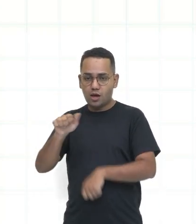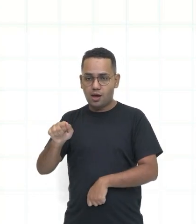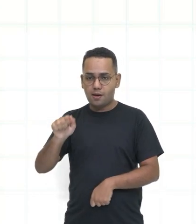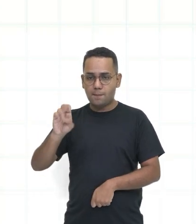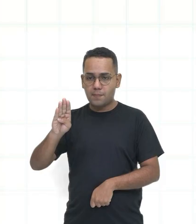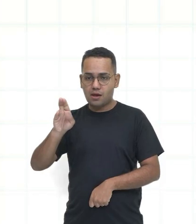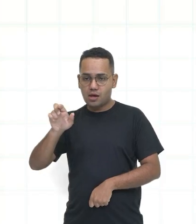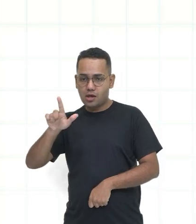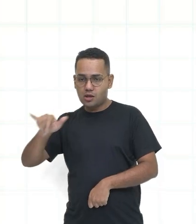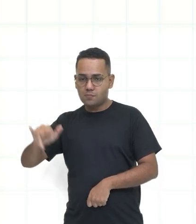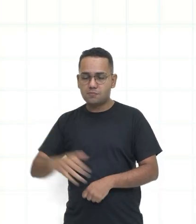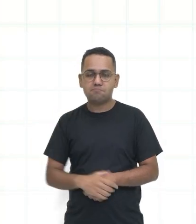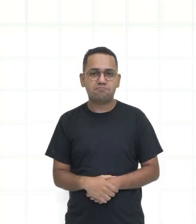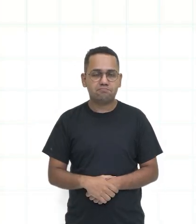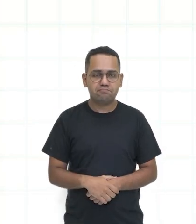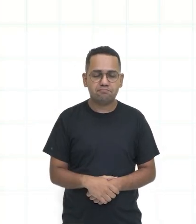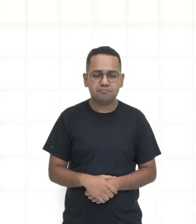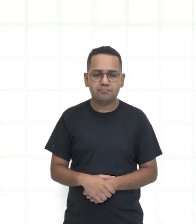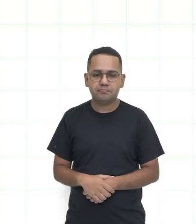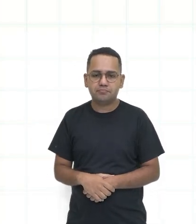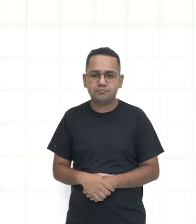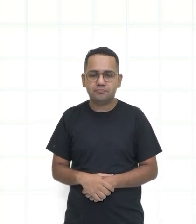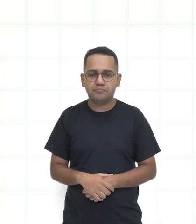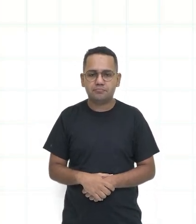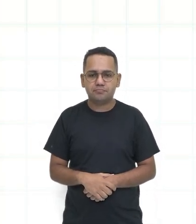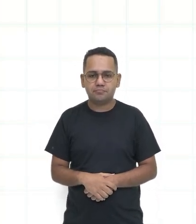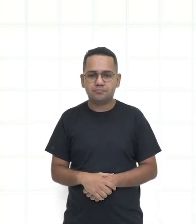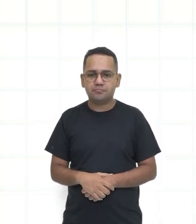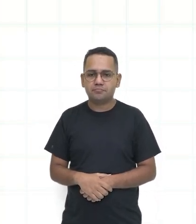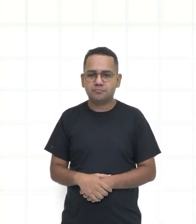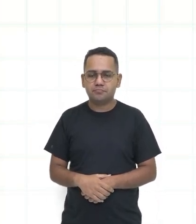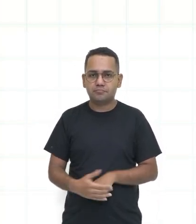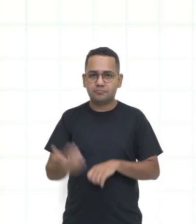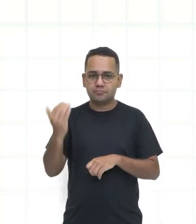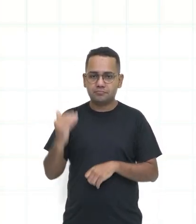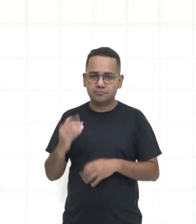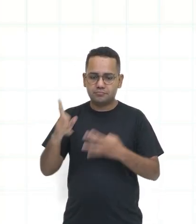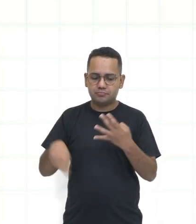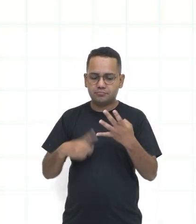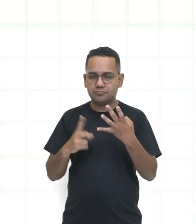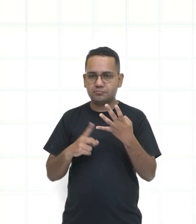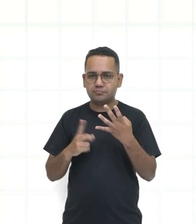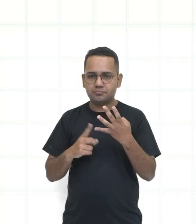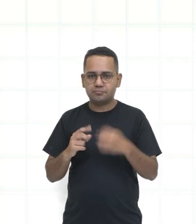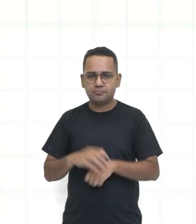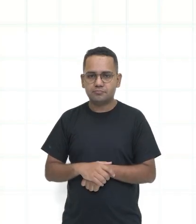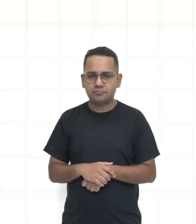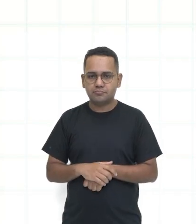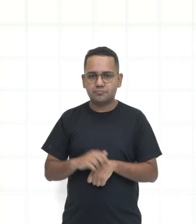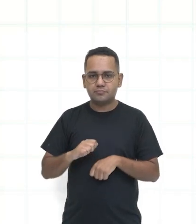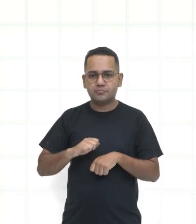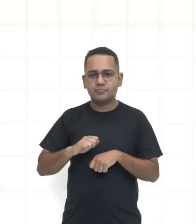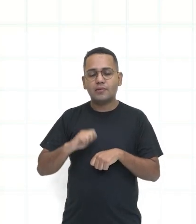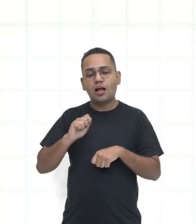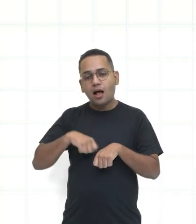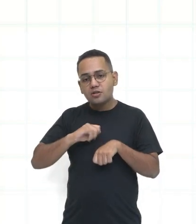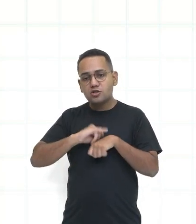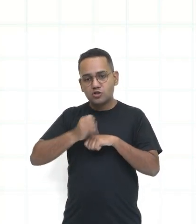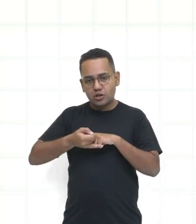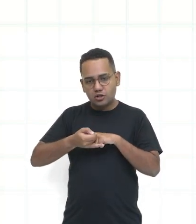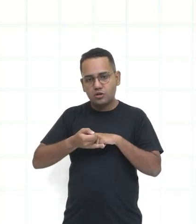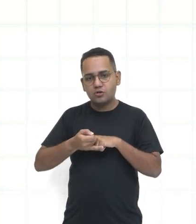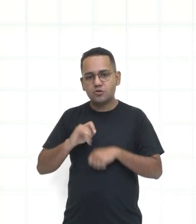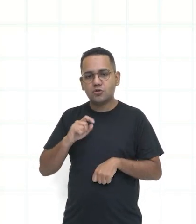tá certo? De qualquer forma, tem terminação ly, todos eles. Adjetivos terminados em IC, eu